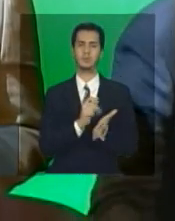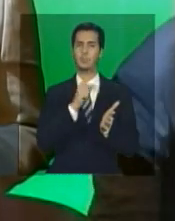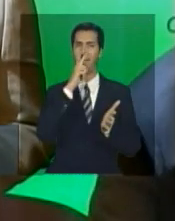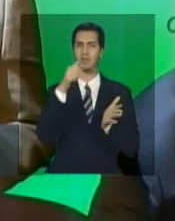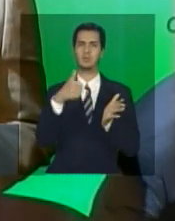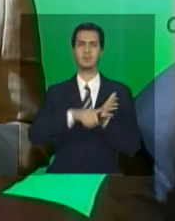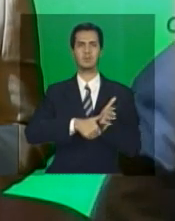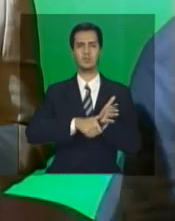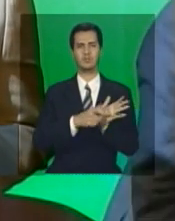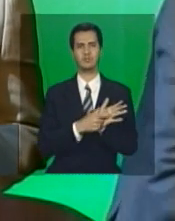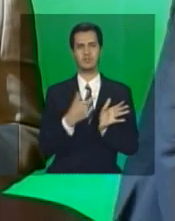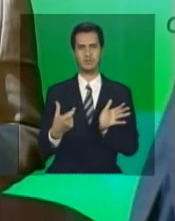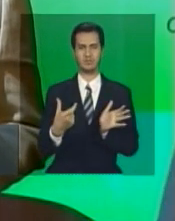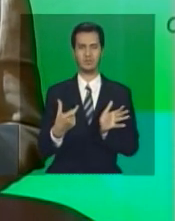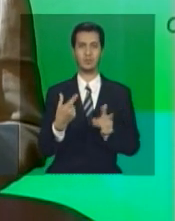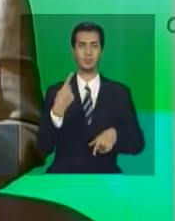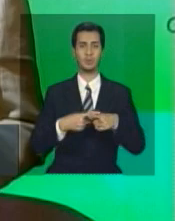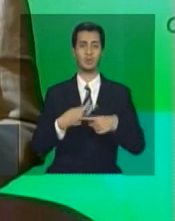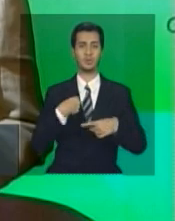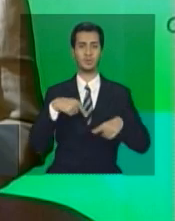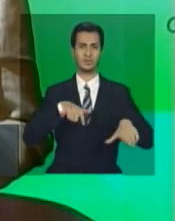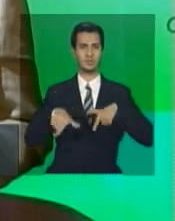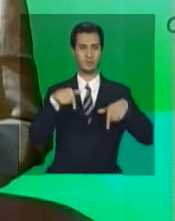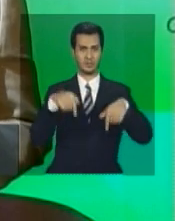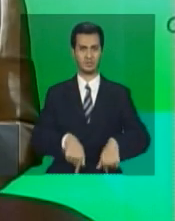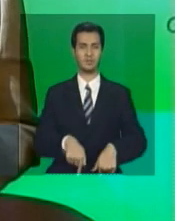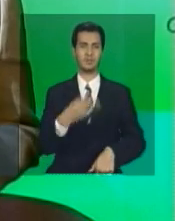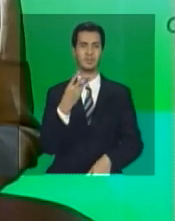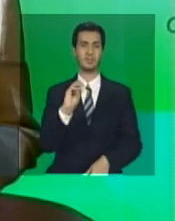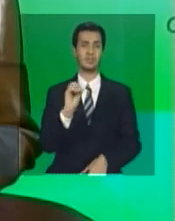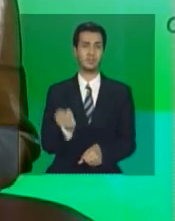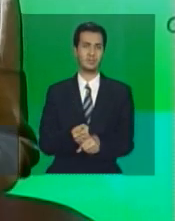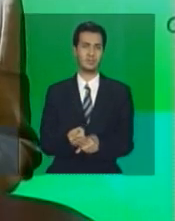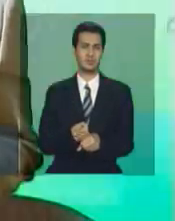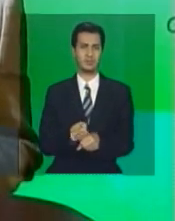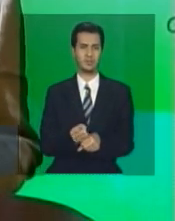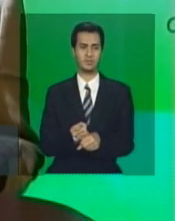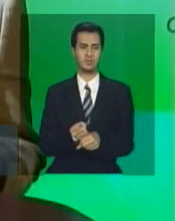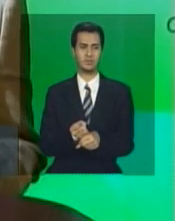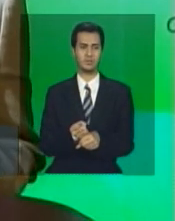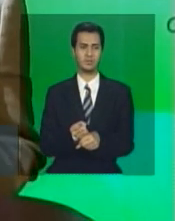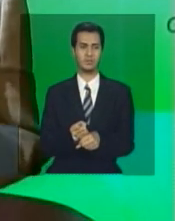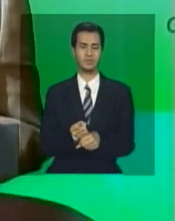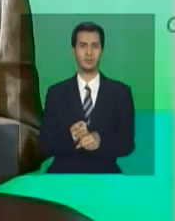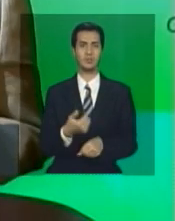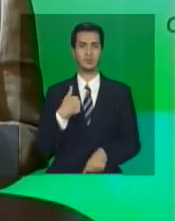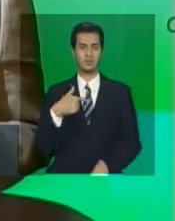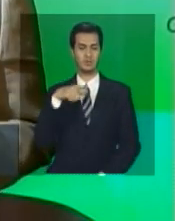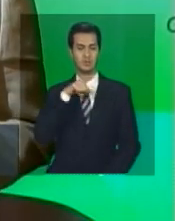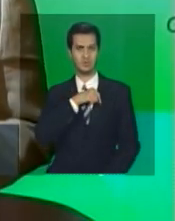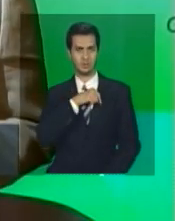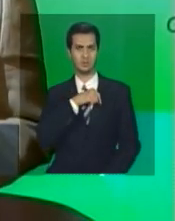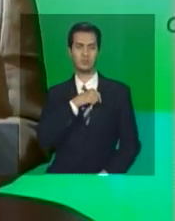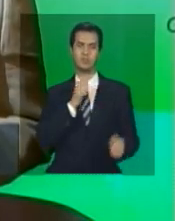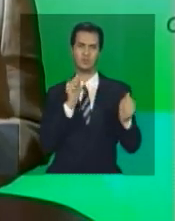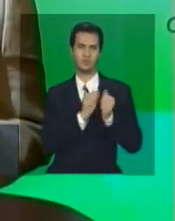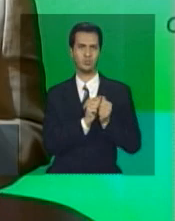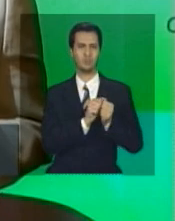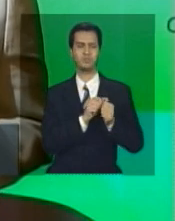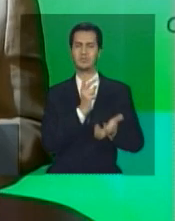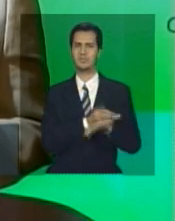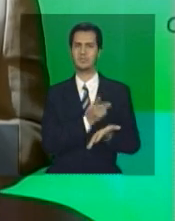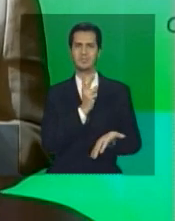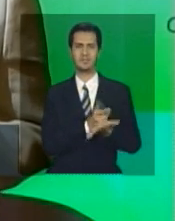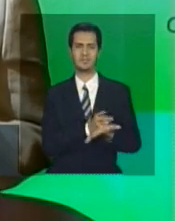identidade. Afinal, há mais de 30 anos andamos juntos, ele, o crachá e eu.